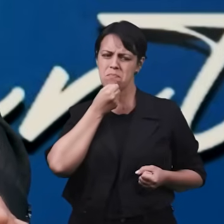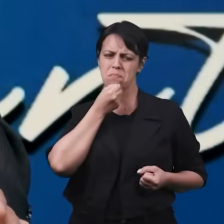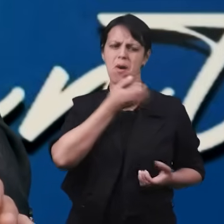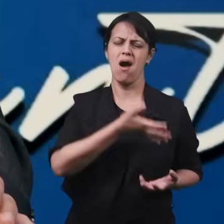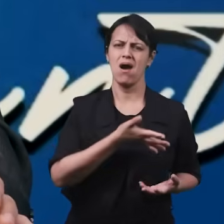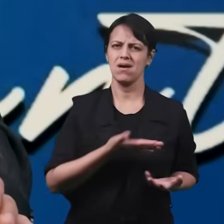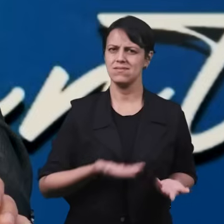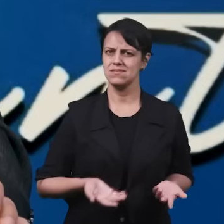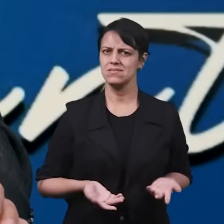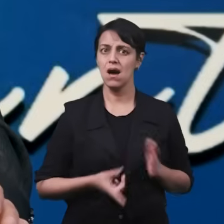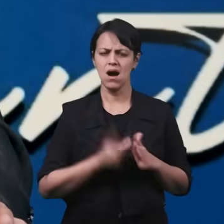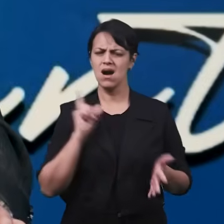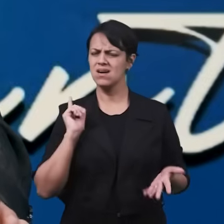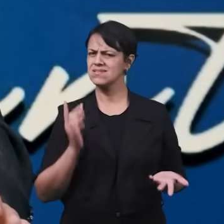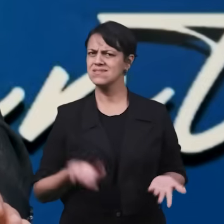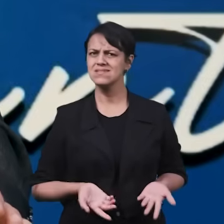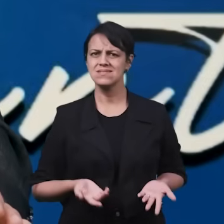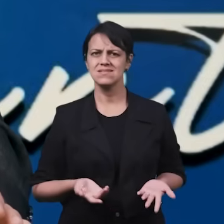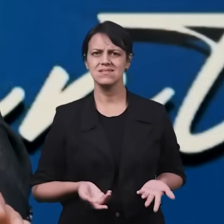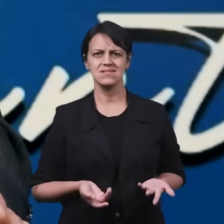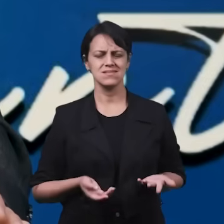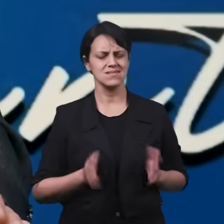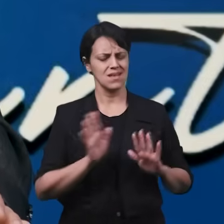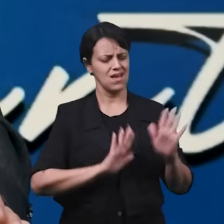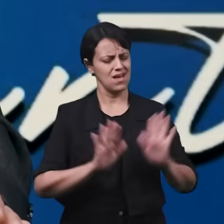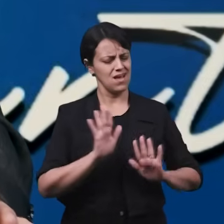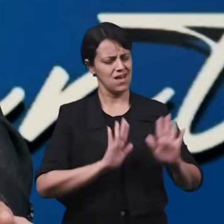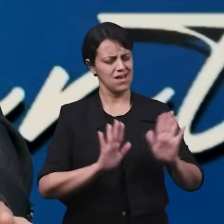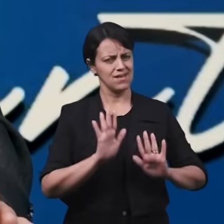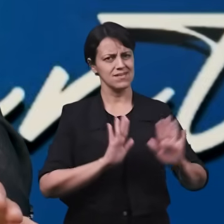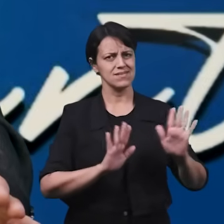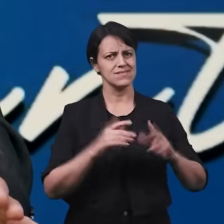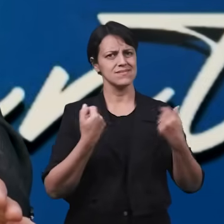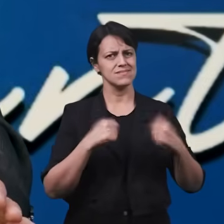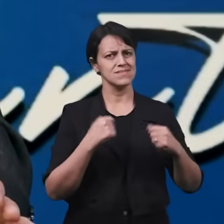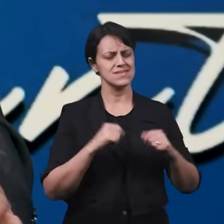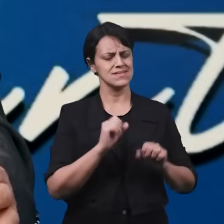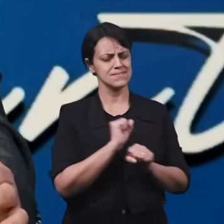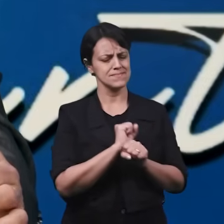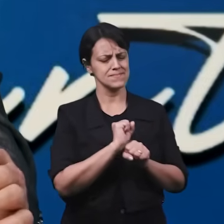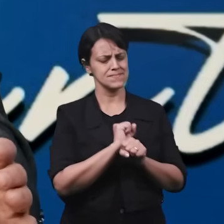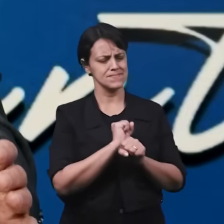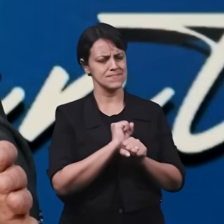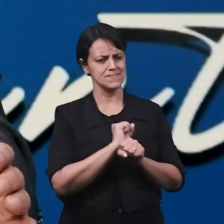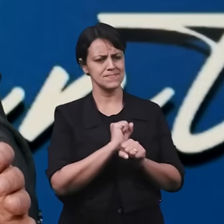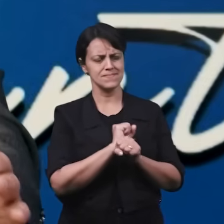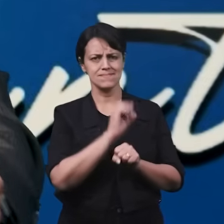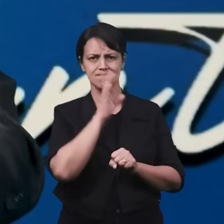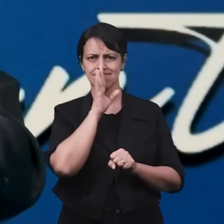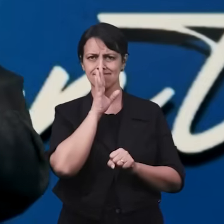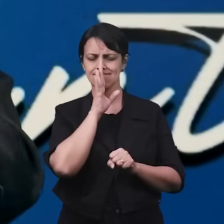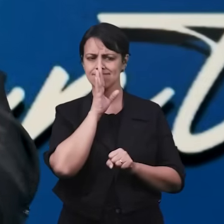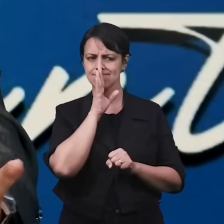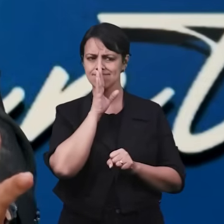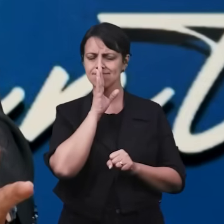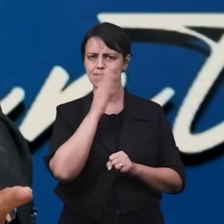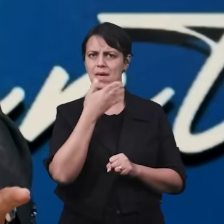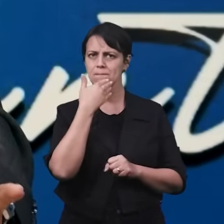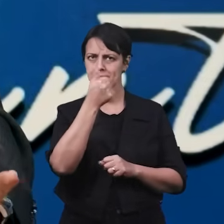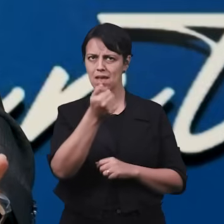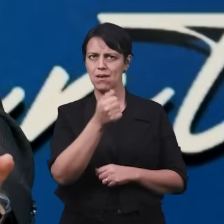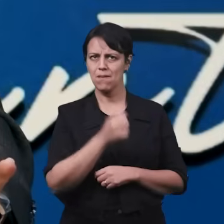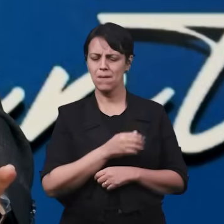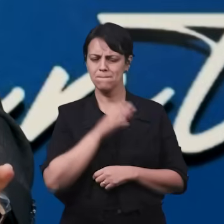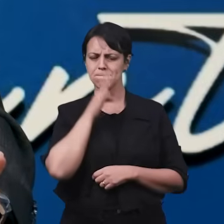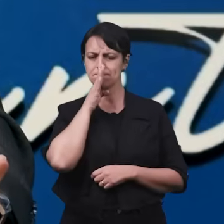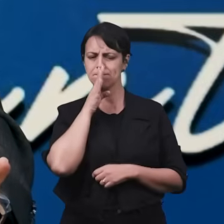em Jesus não deve ser precipitado em nada, né? Aliás, até em determinados momentos, quando a gente se cala,